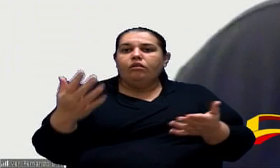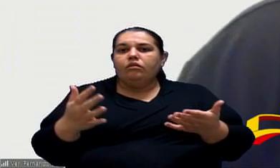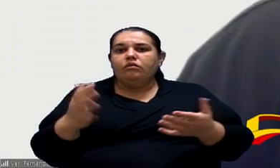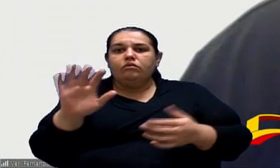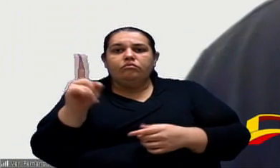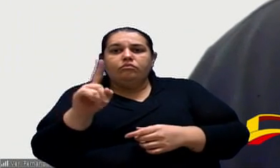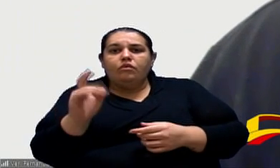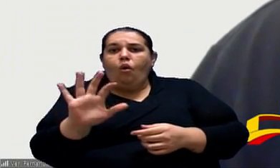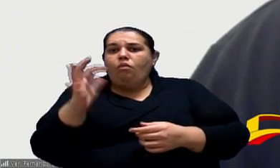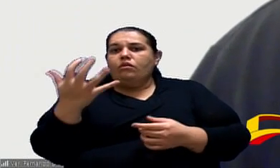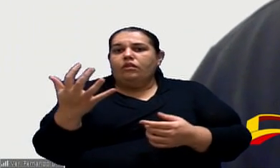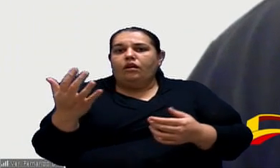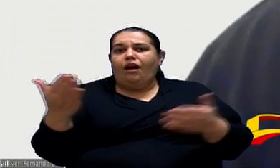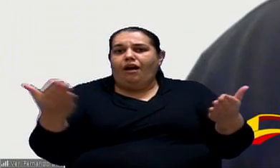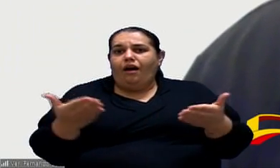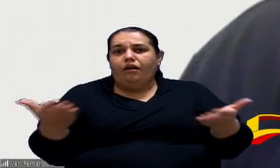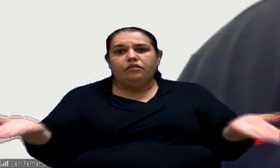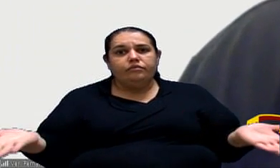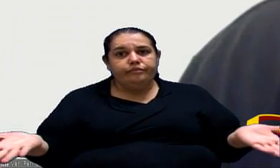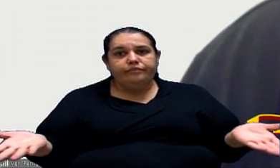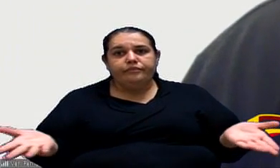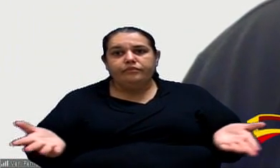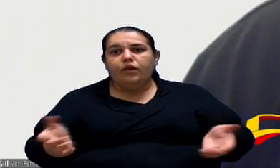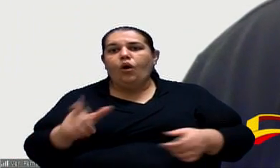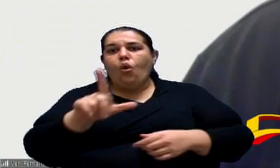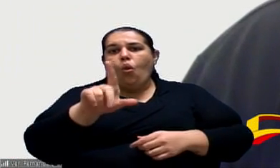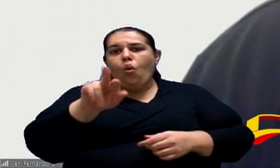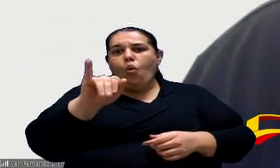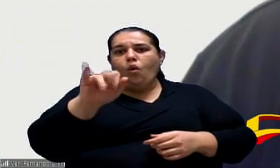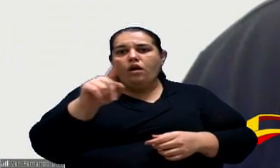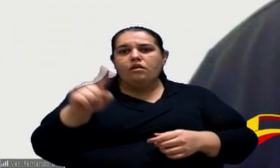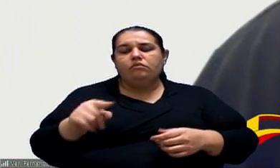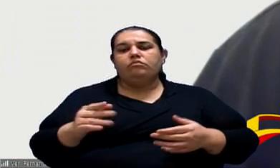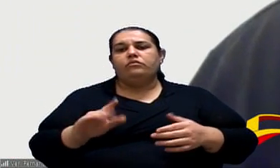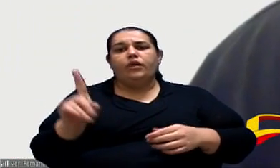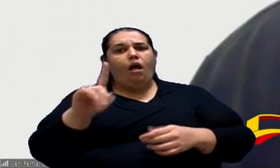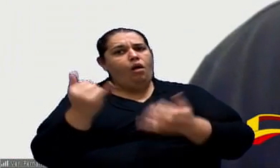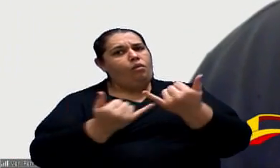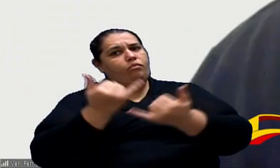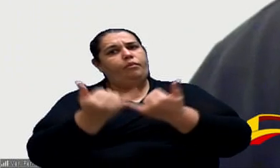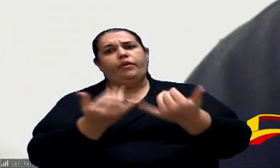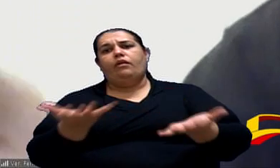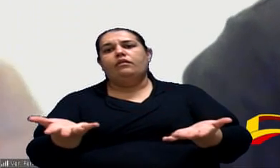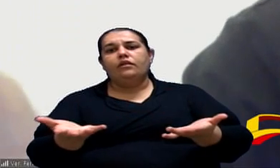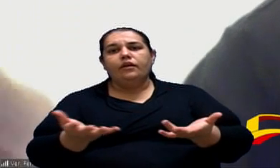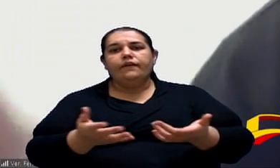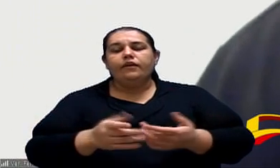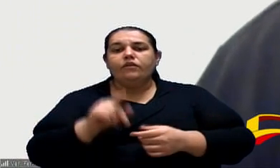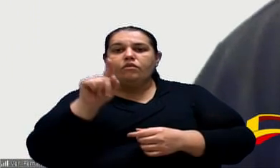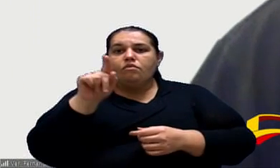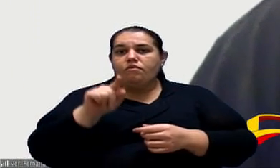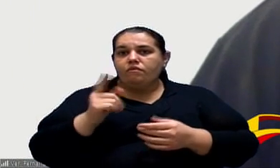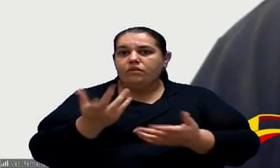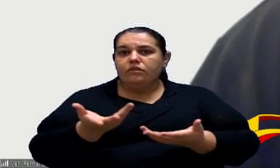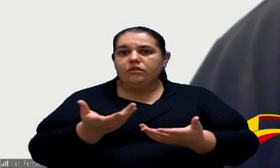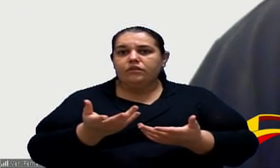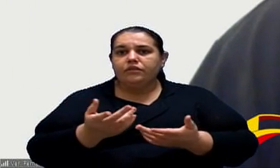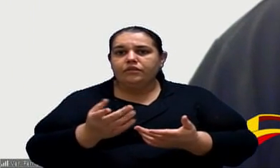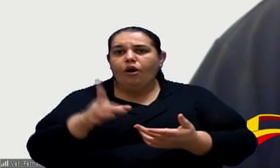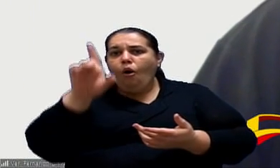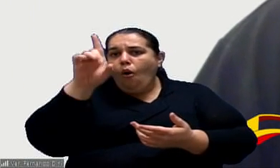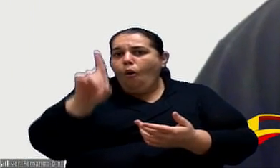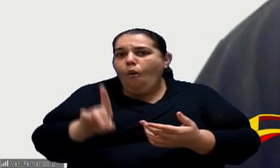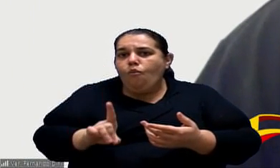menos ainda. Ô Luiz, pelo amor de Deus, Luiz, isso daí não é brincadeira. Você como